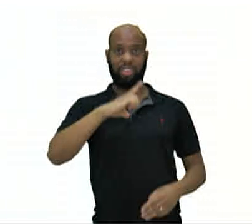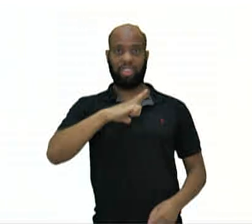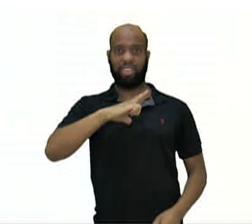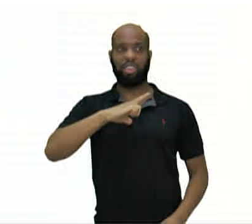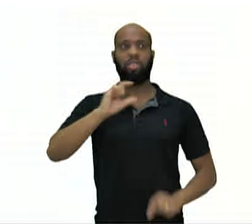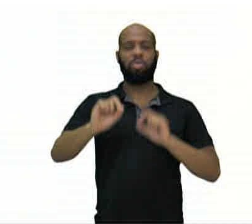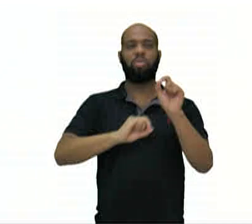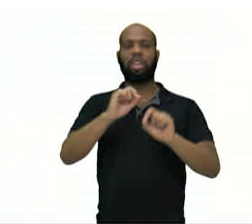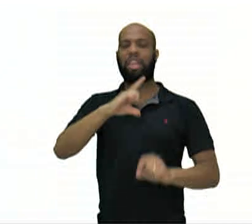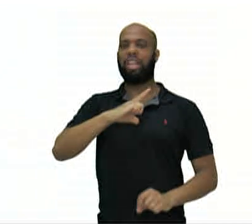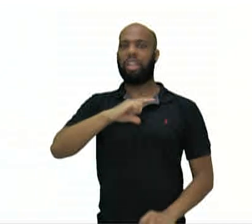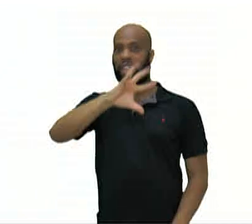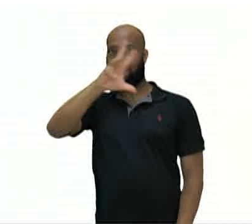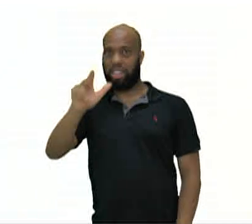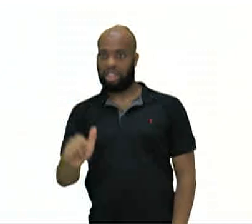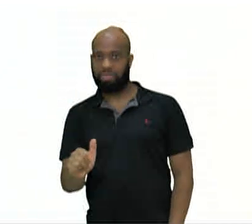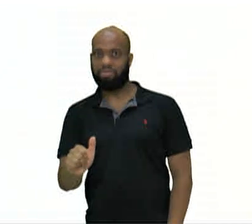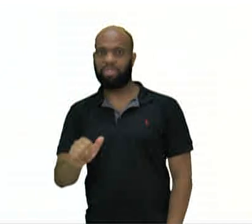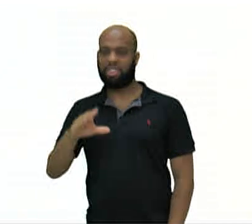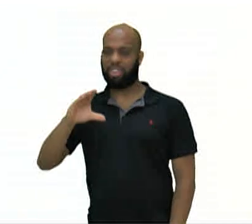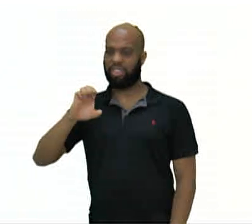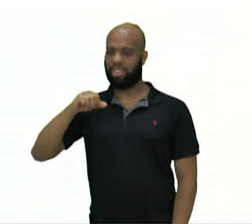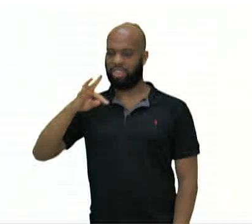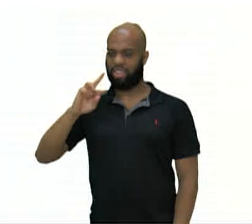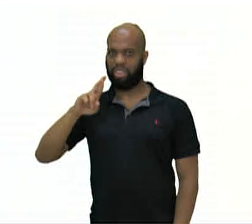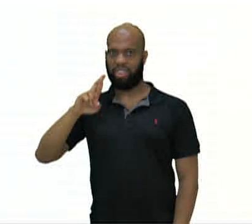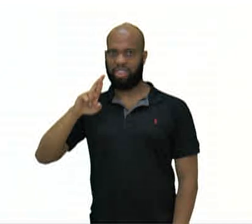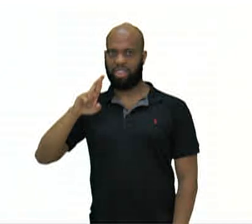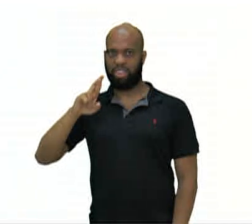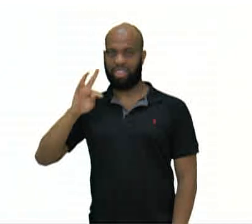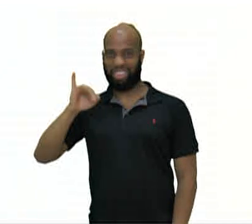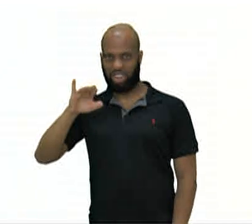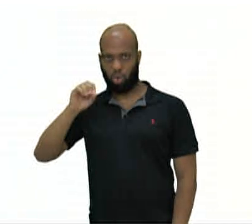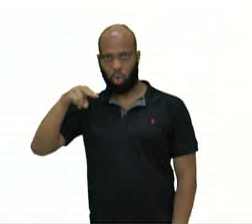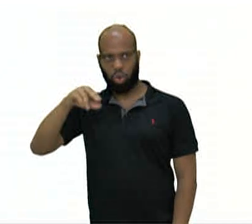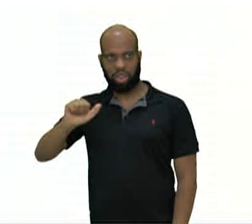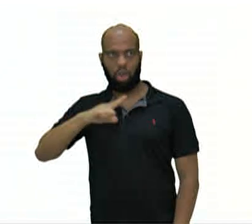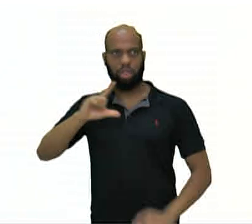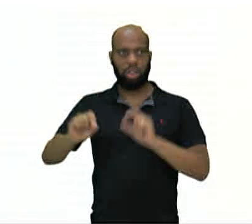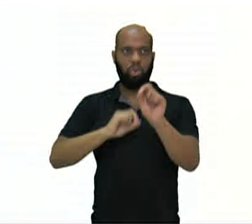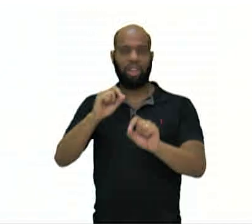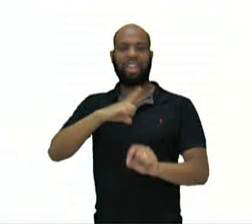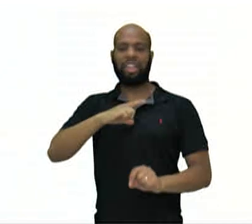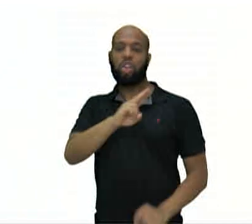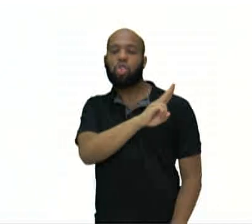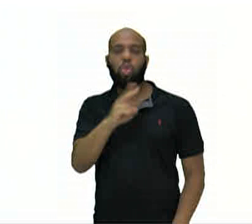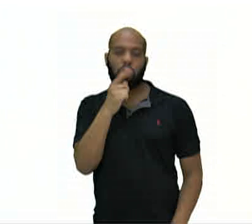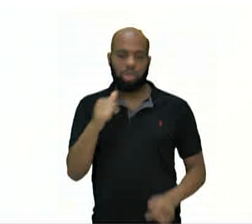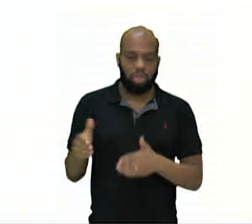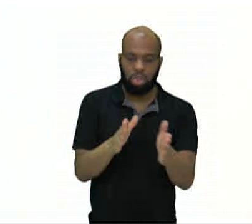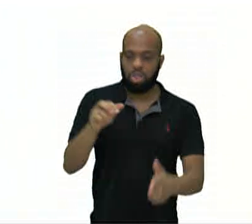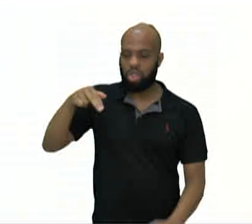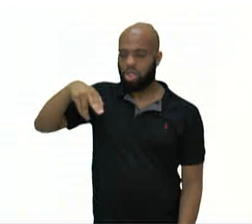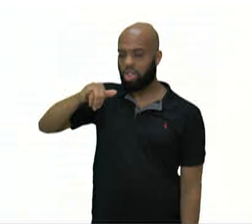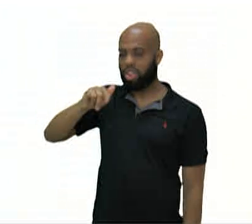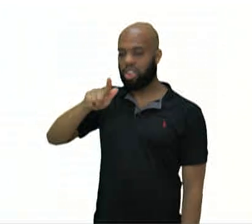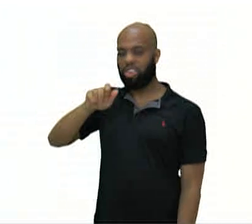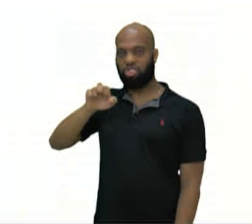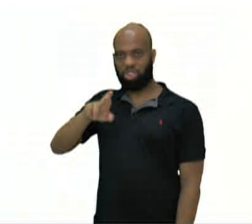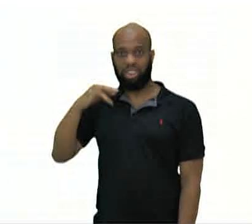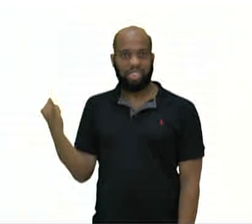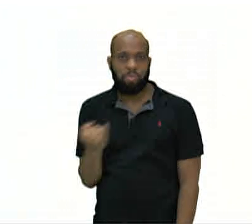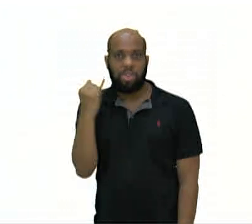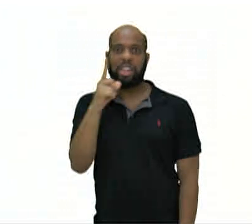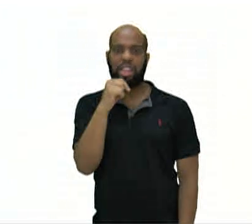ou sul, leste, não sei, com vertente atlântica, encontramos o rio Níger, importante fonte de água para a